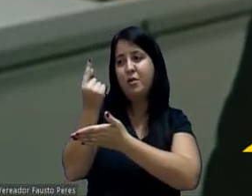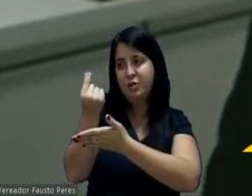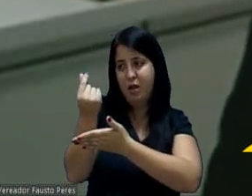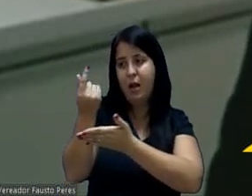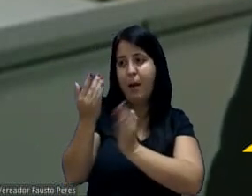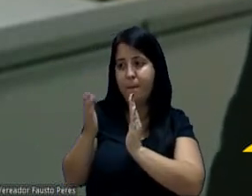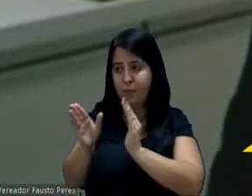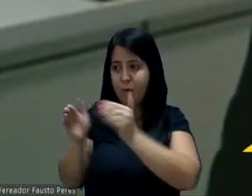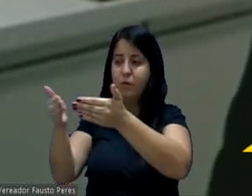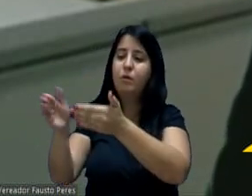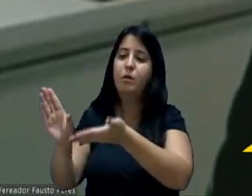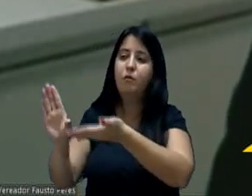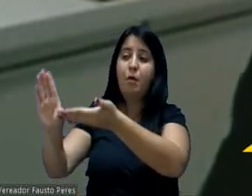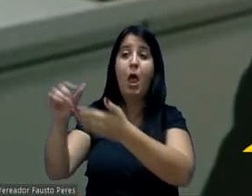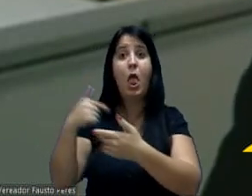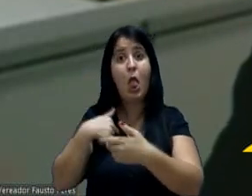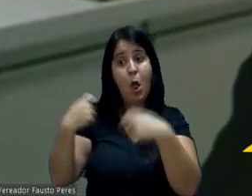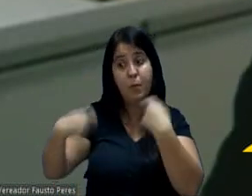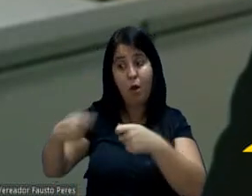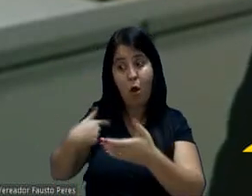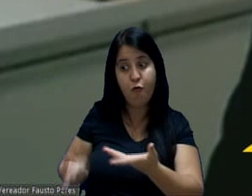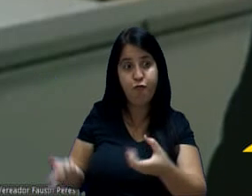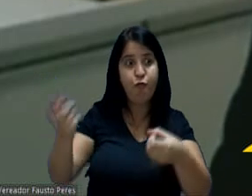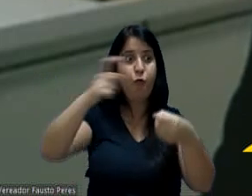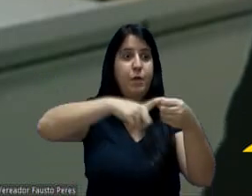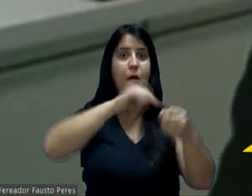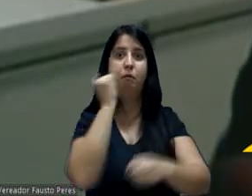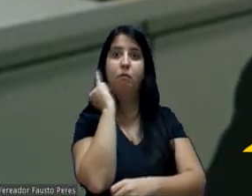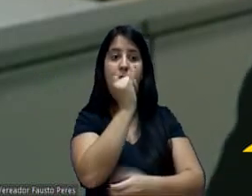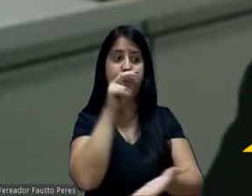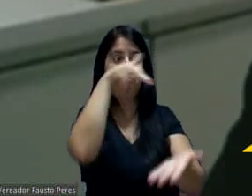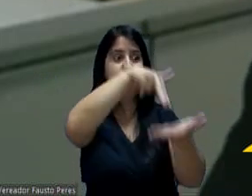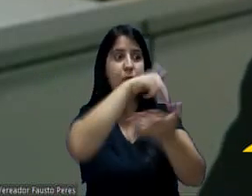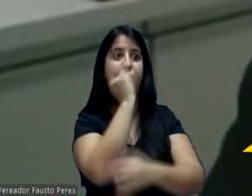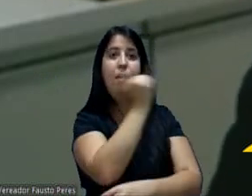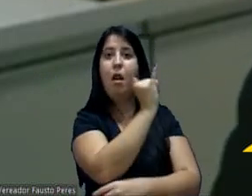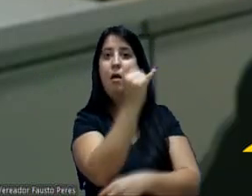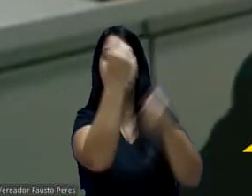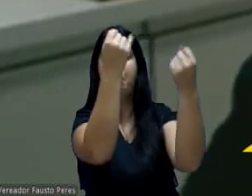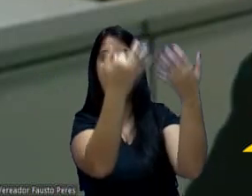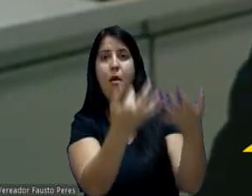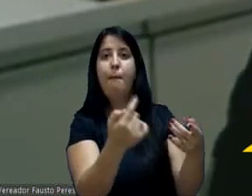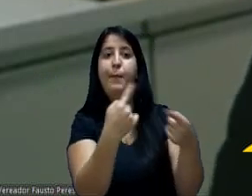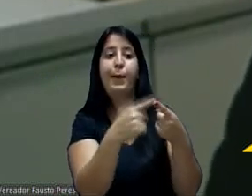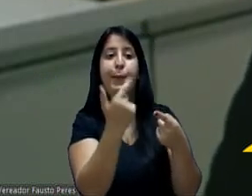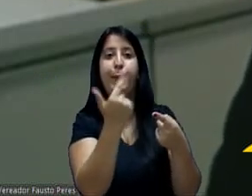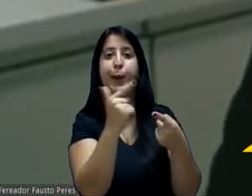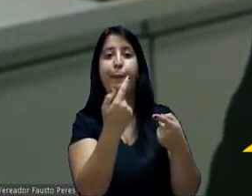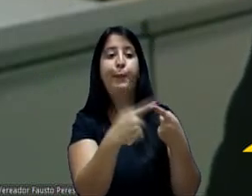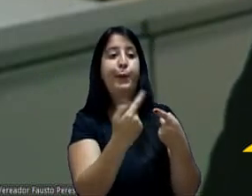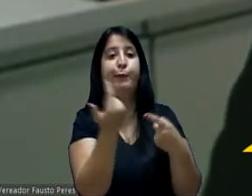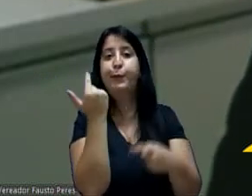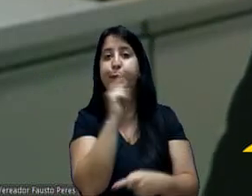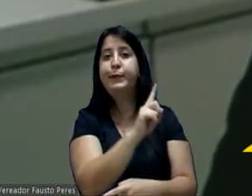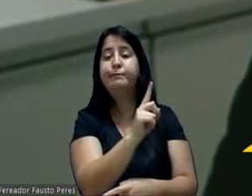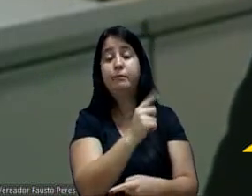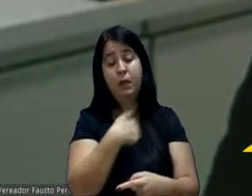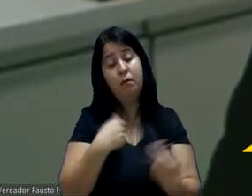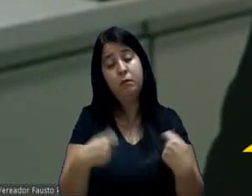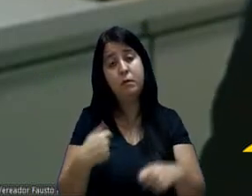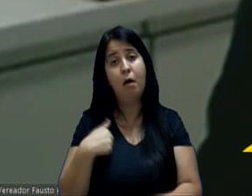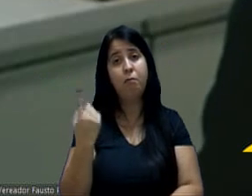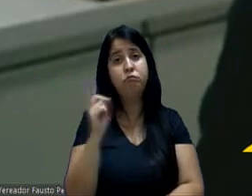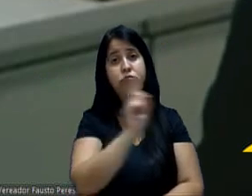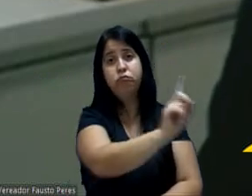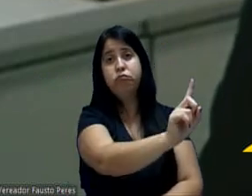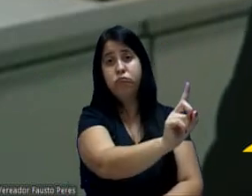do executivo, eu vou ter que voltar lá dar uma satisfação para essas pessoas do que houve e por que que não vai conseguir receber o benefício neste ano, né?